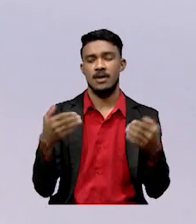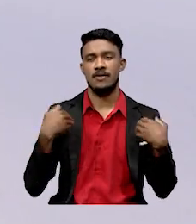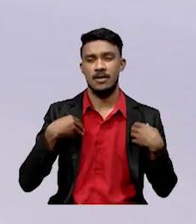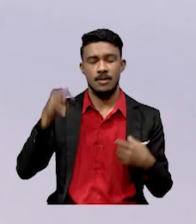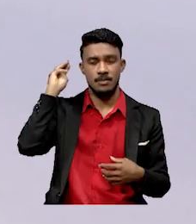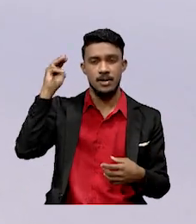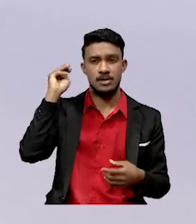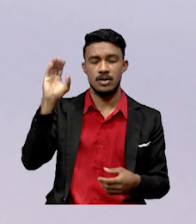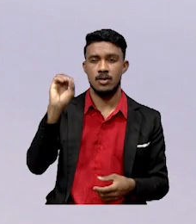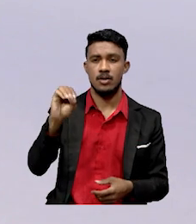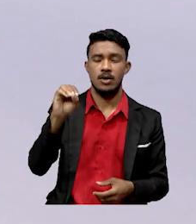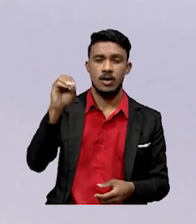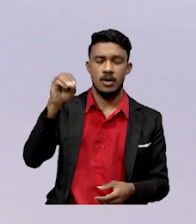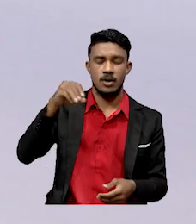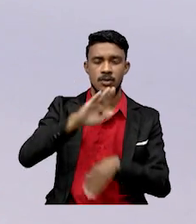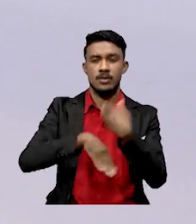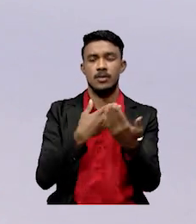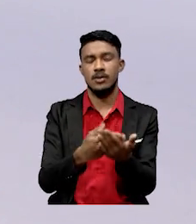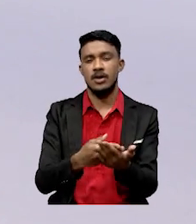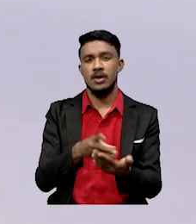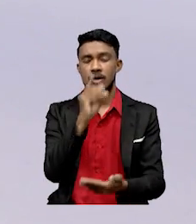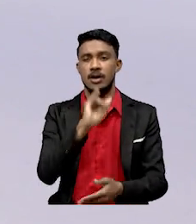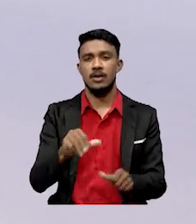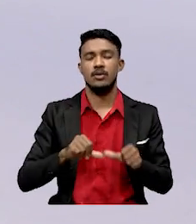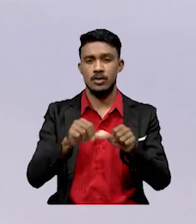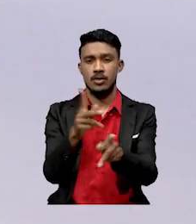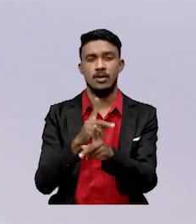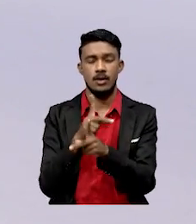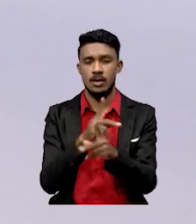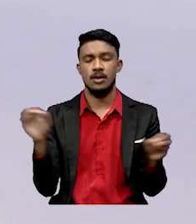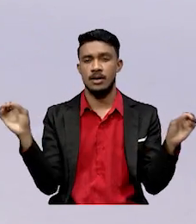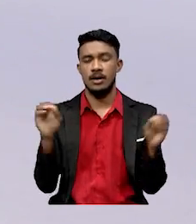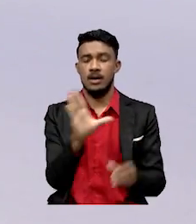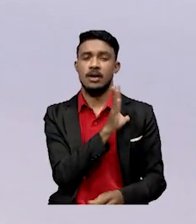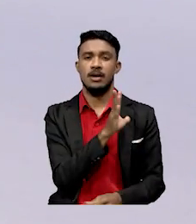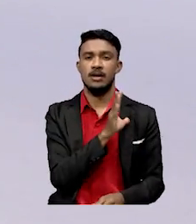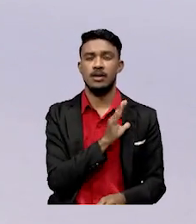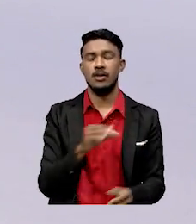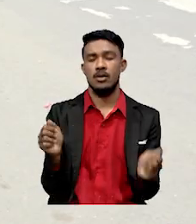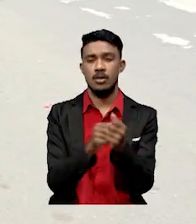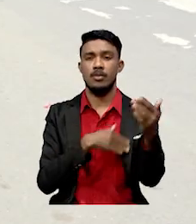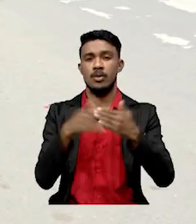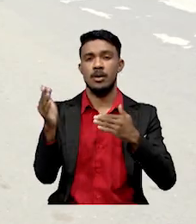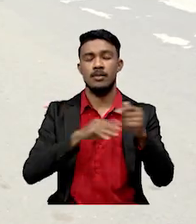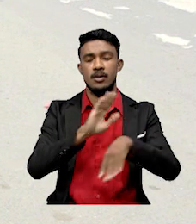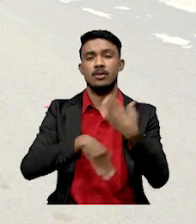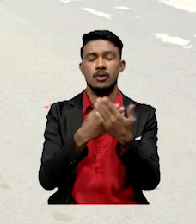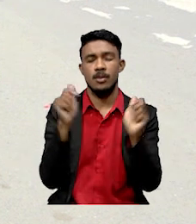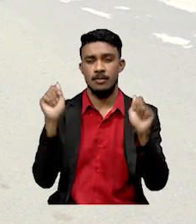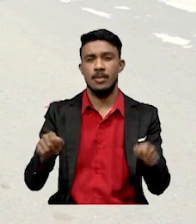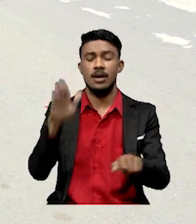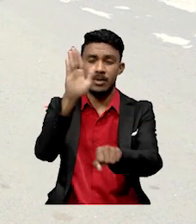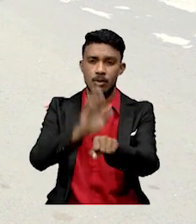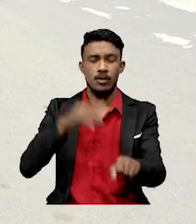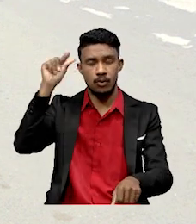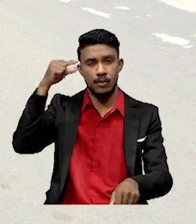Plano Ordenamento Território, Dili se continua desorganizado. Hengkatak, o problema hirakne, bele hafano governo